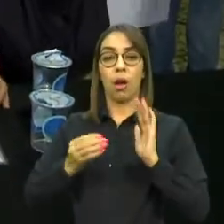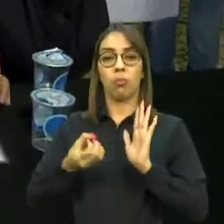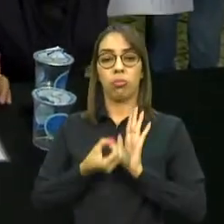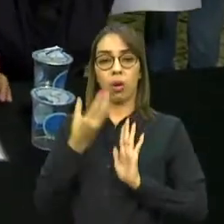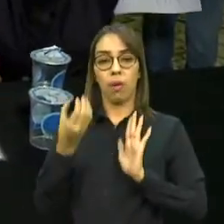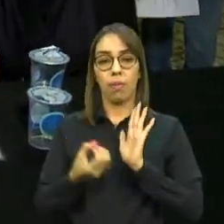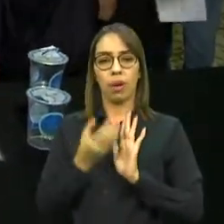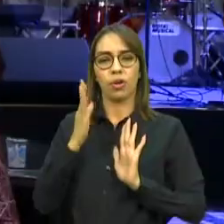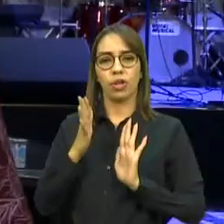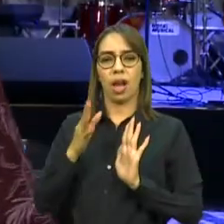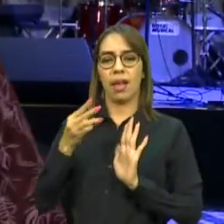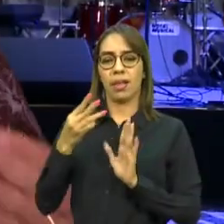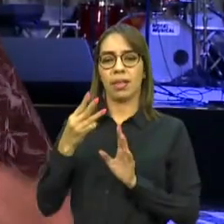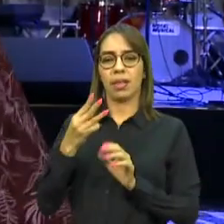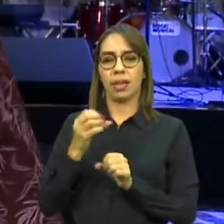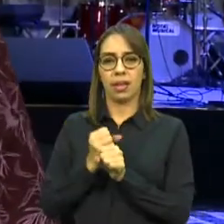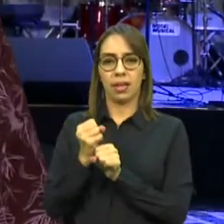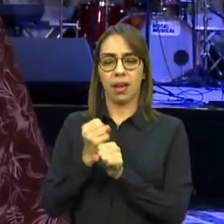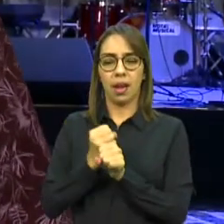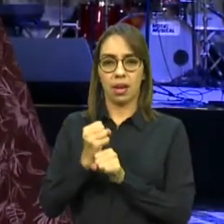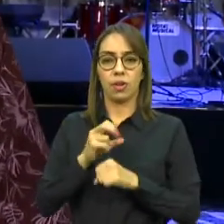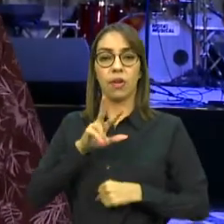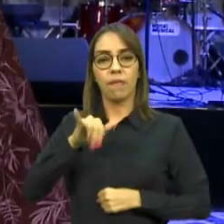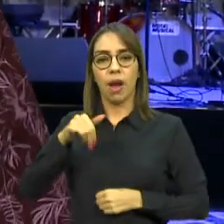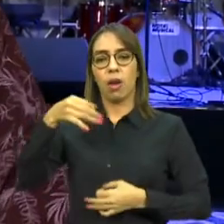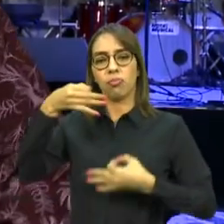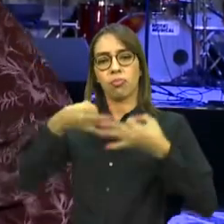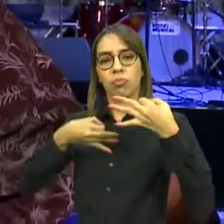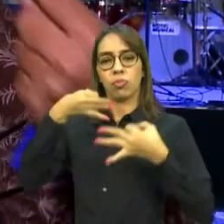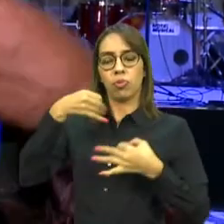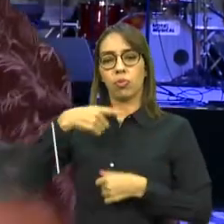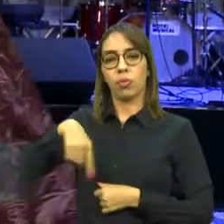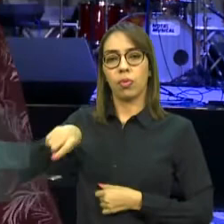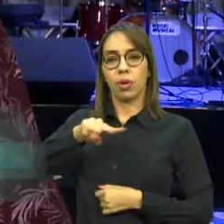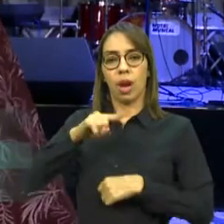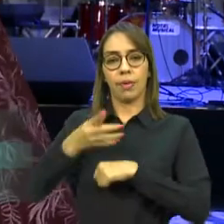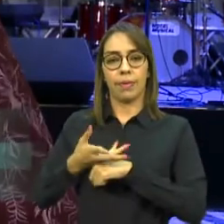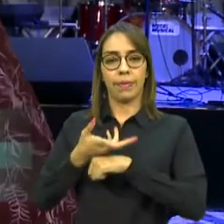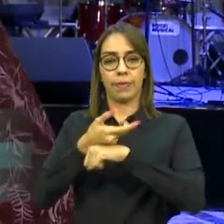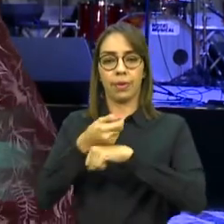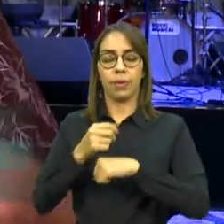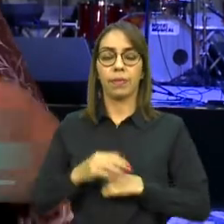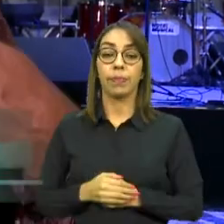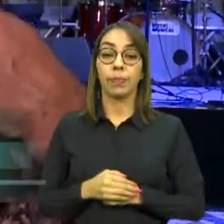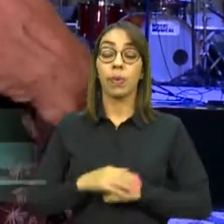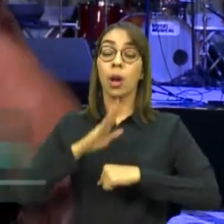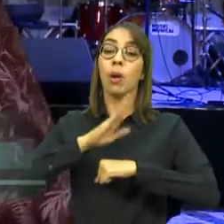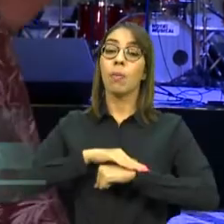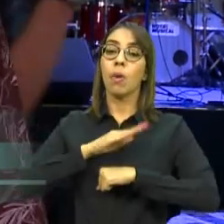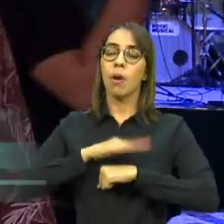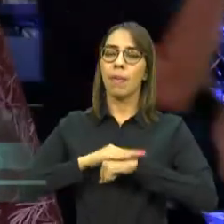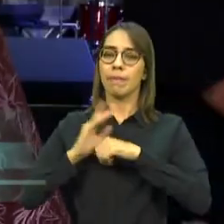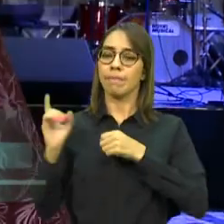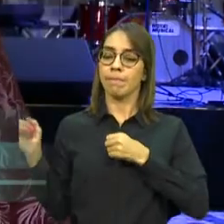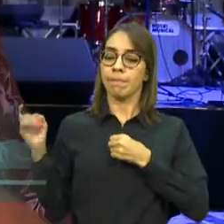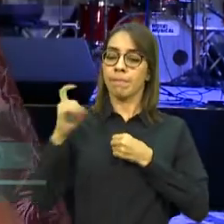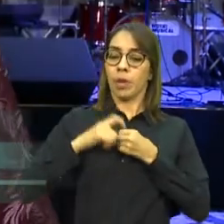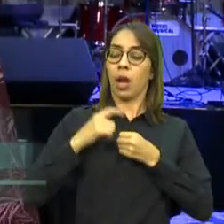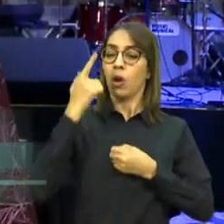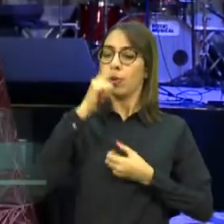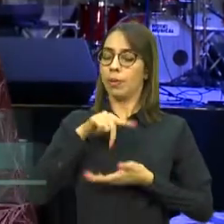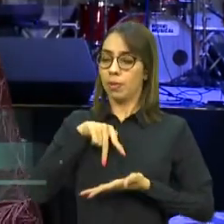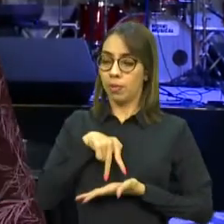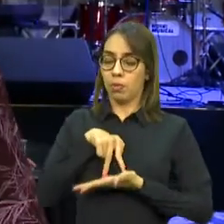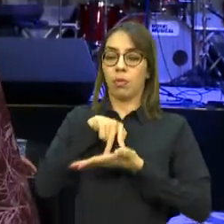jurados do festival. Isso aqui é um momento de reatar, é botar os pés no chão, é